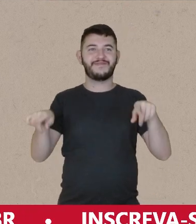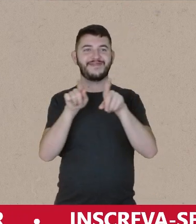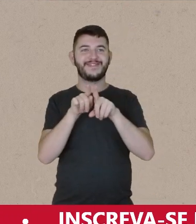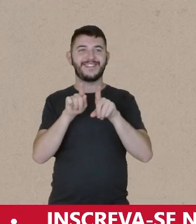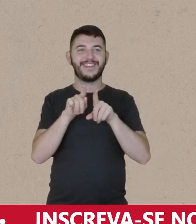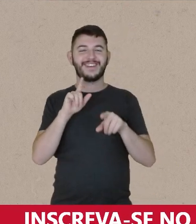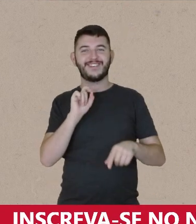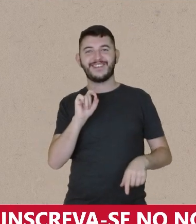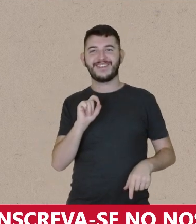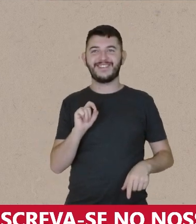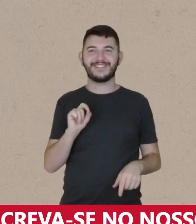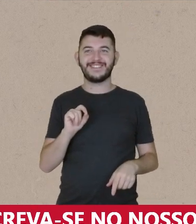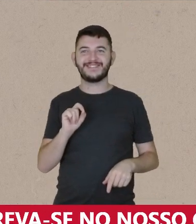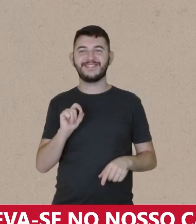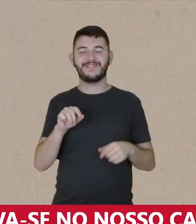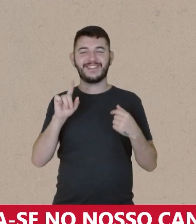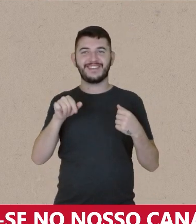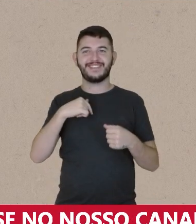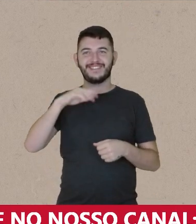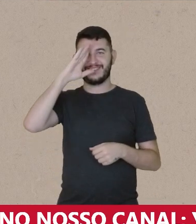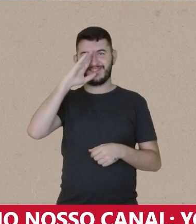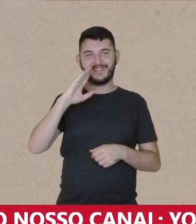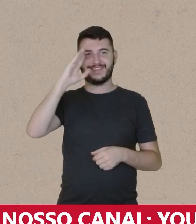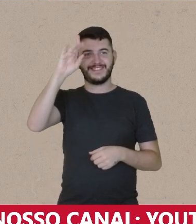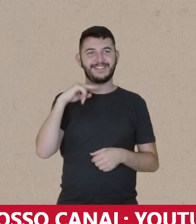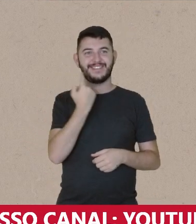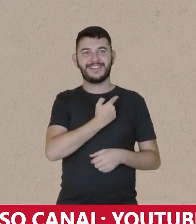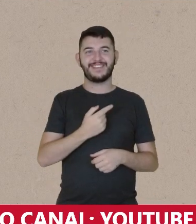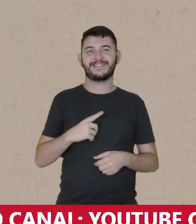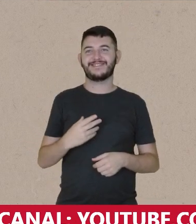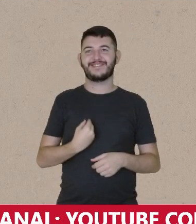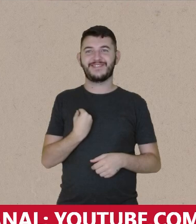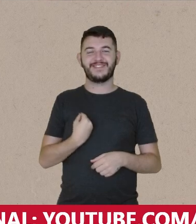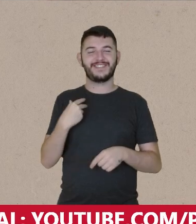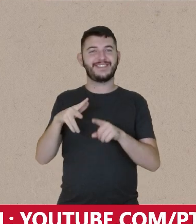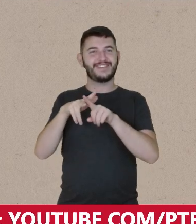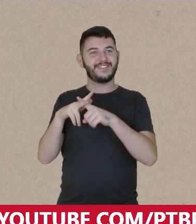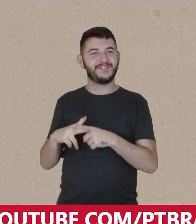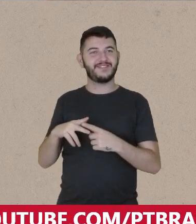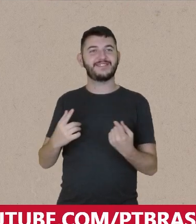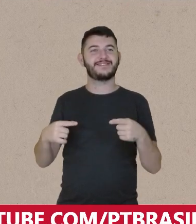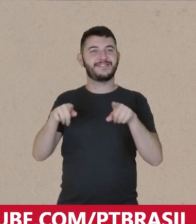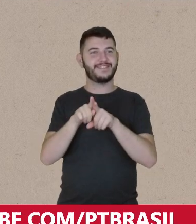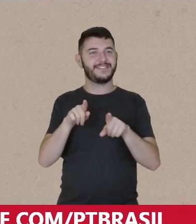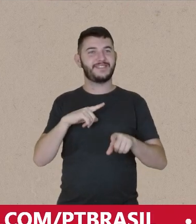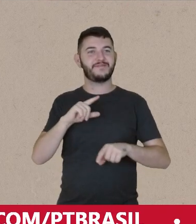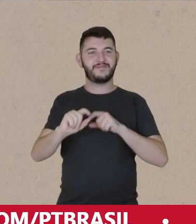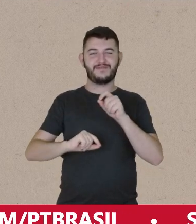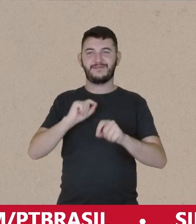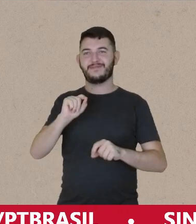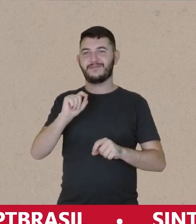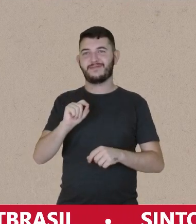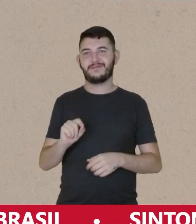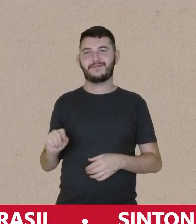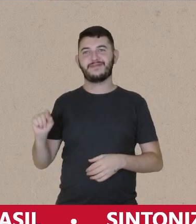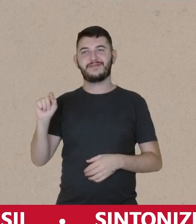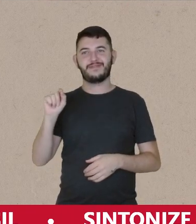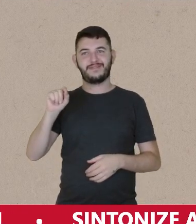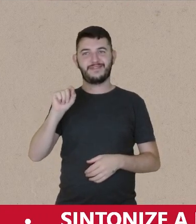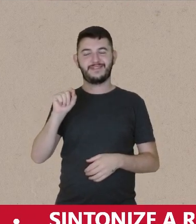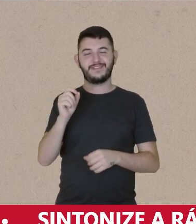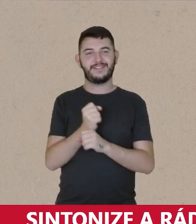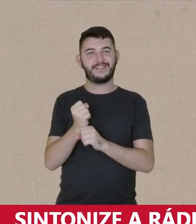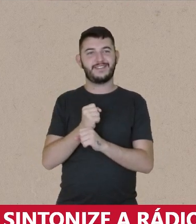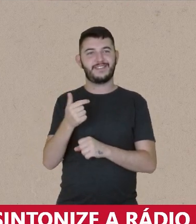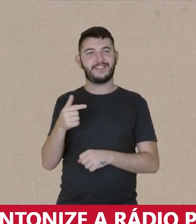é fundamental que a gente corrija o que também começou. Eu sempre quero lembrar aqui que